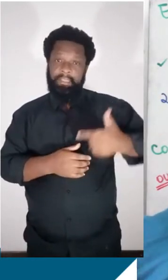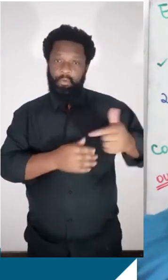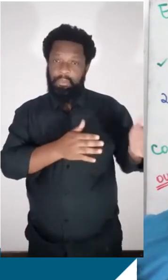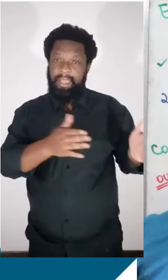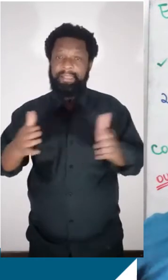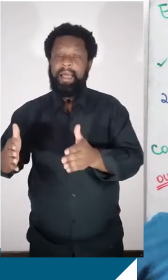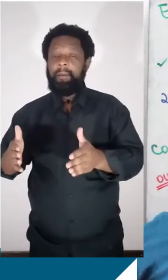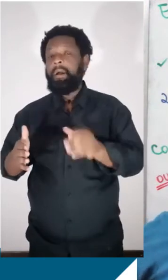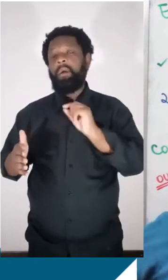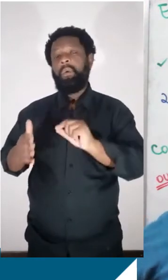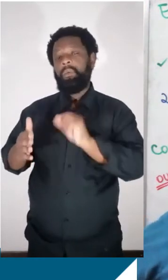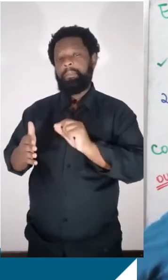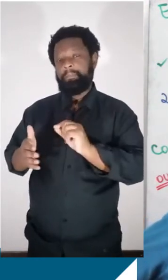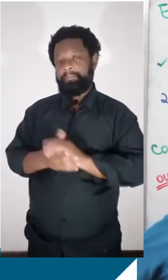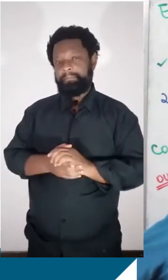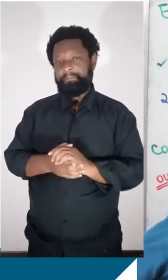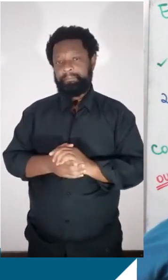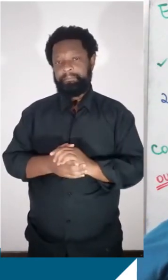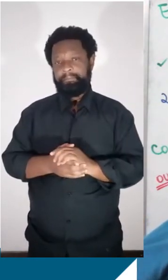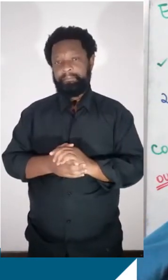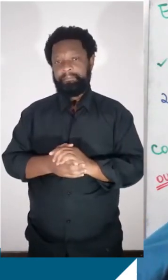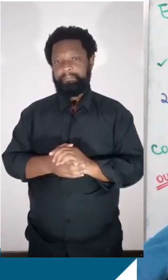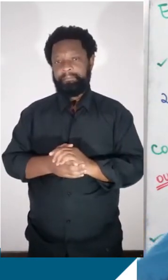Minha segunda etapa,